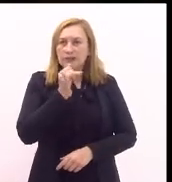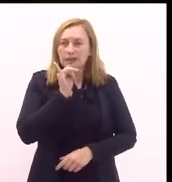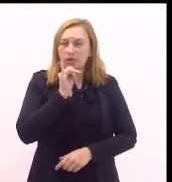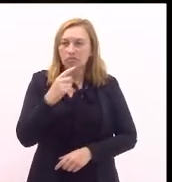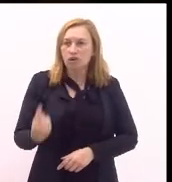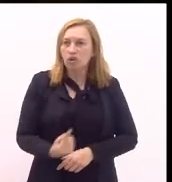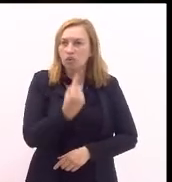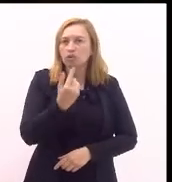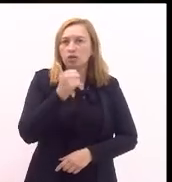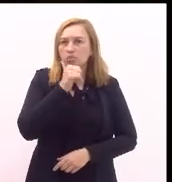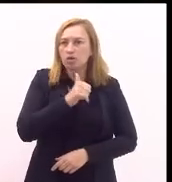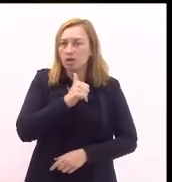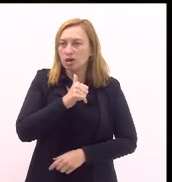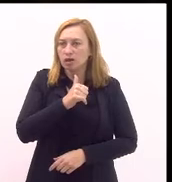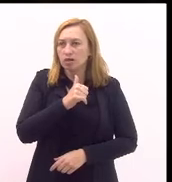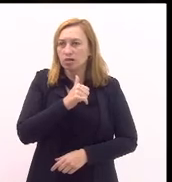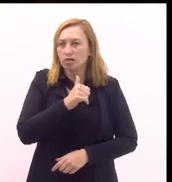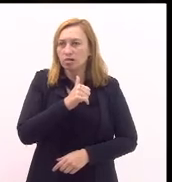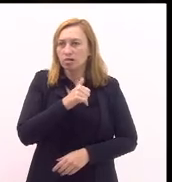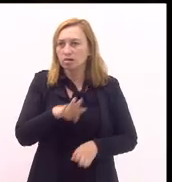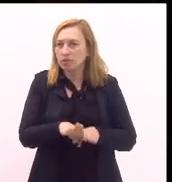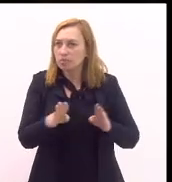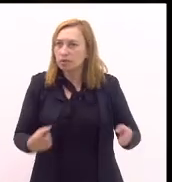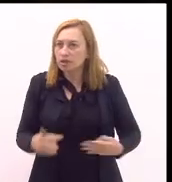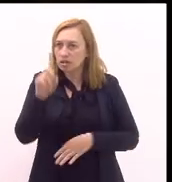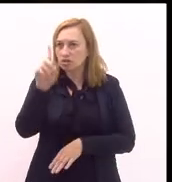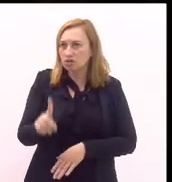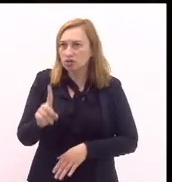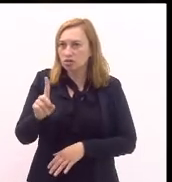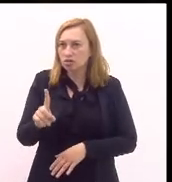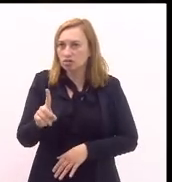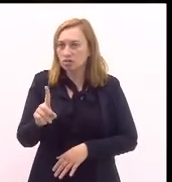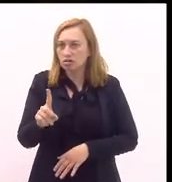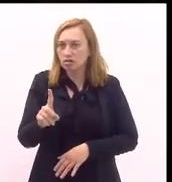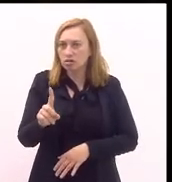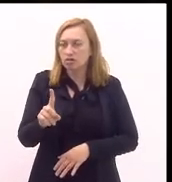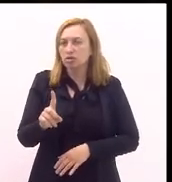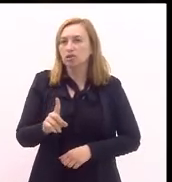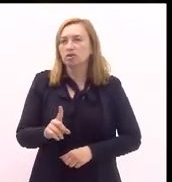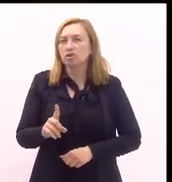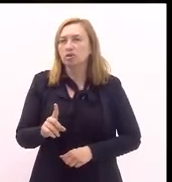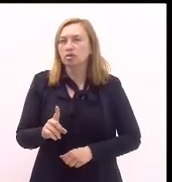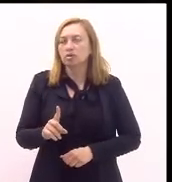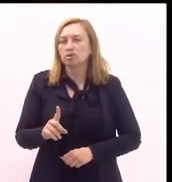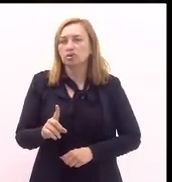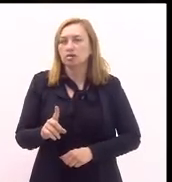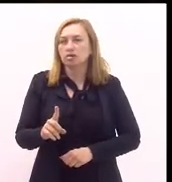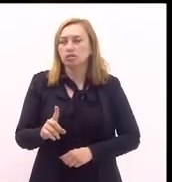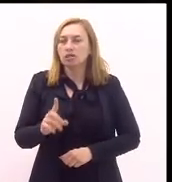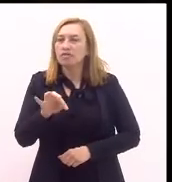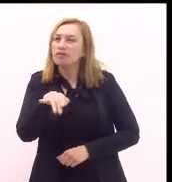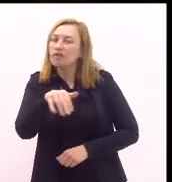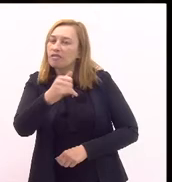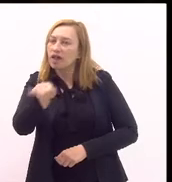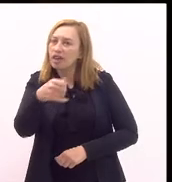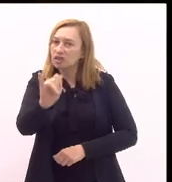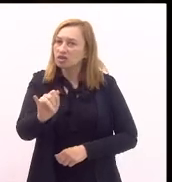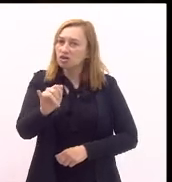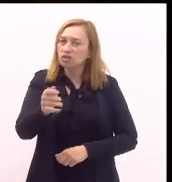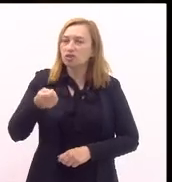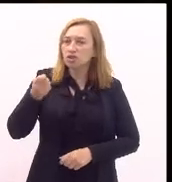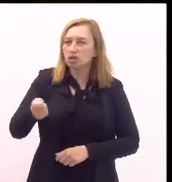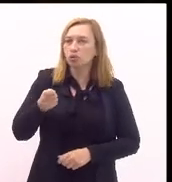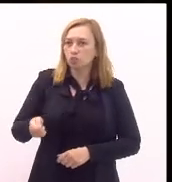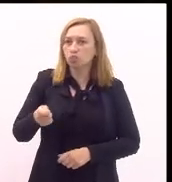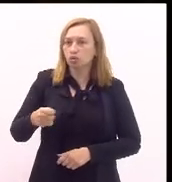Exemplo foi a única mulher na mesa diretora da assembleia nacional constituinte a festa que enfrentou a ditadura